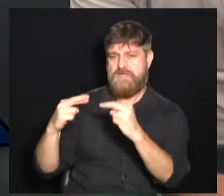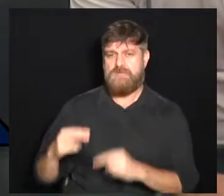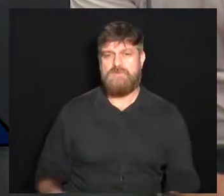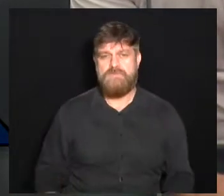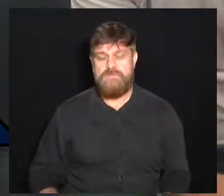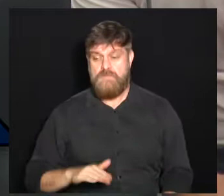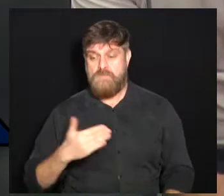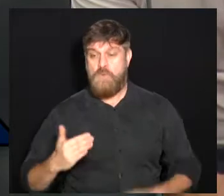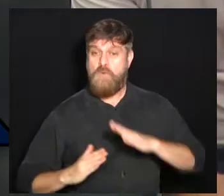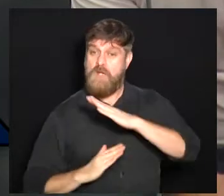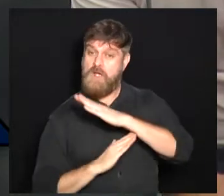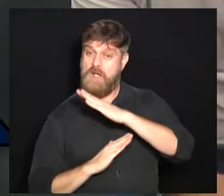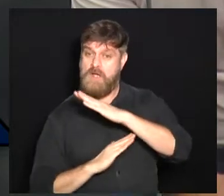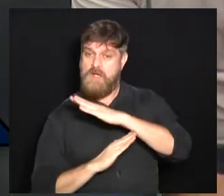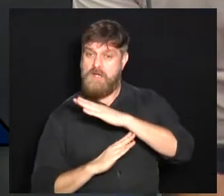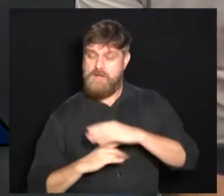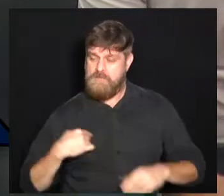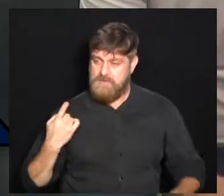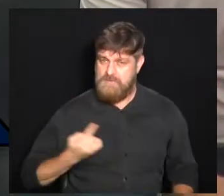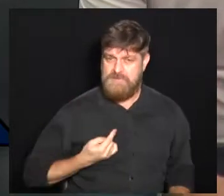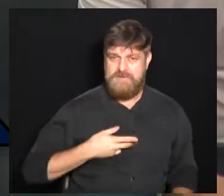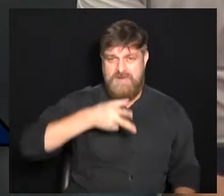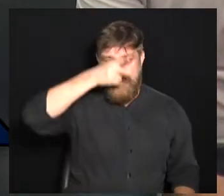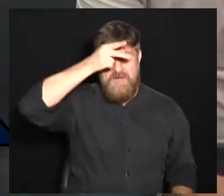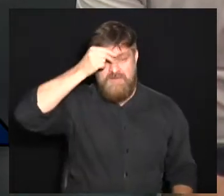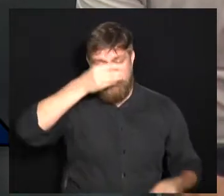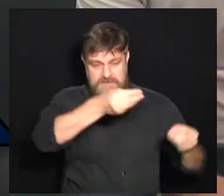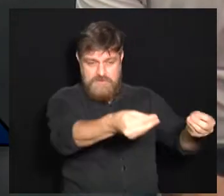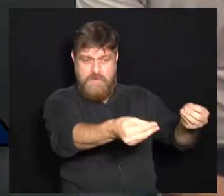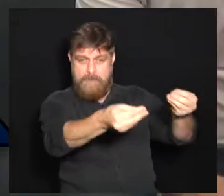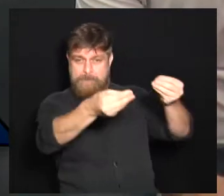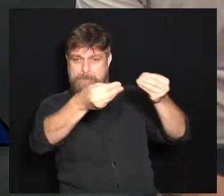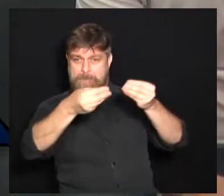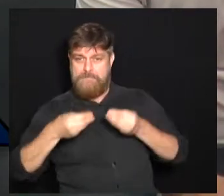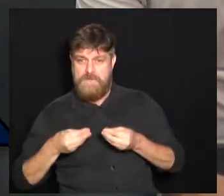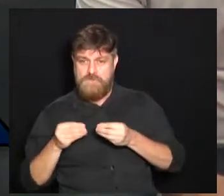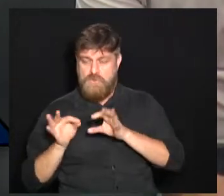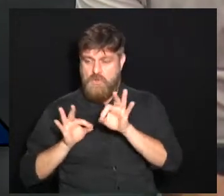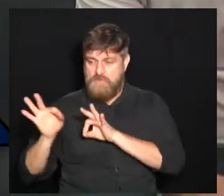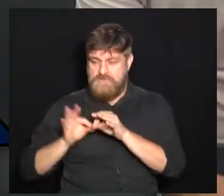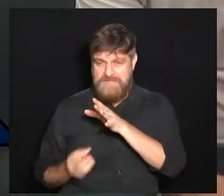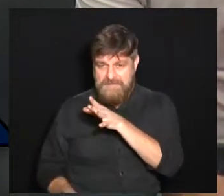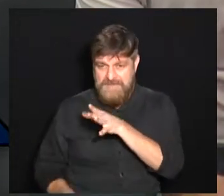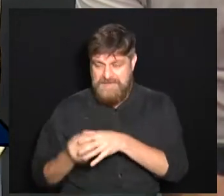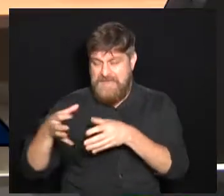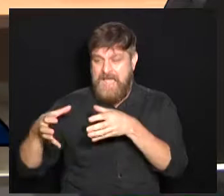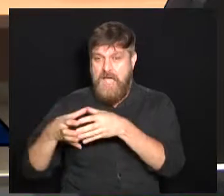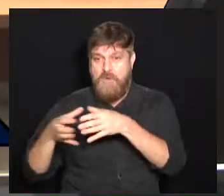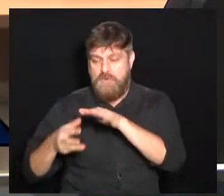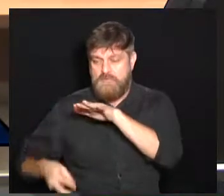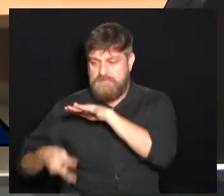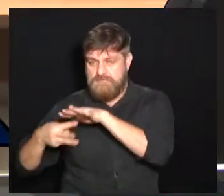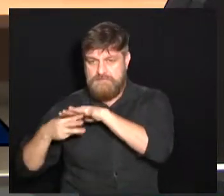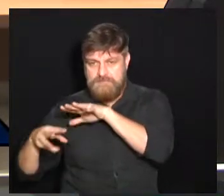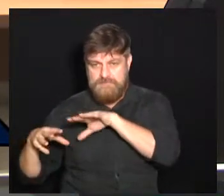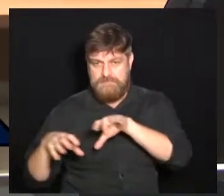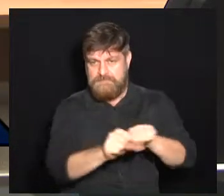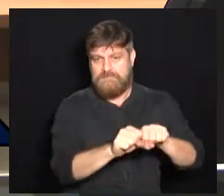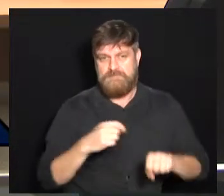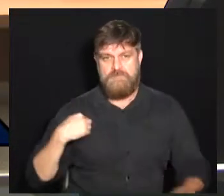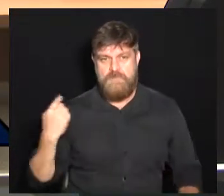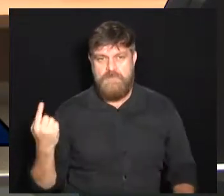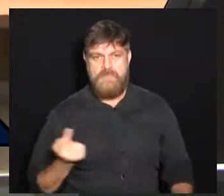essa casa, quando o prefeito trouxe o projeto para criar as OSs, nós, de oposição,